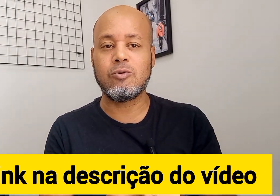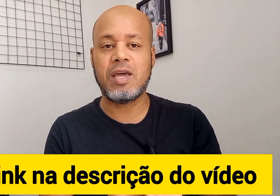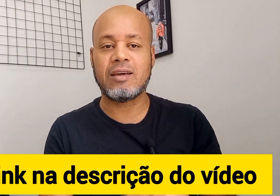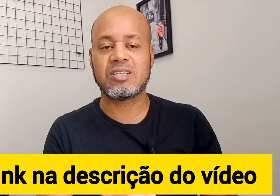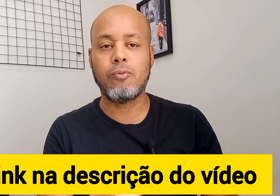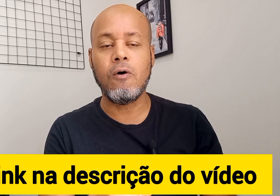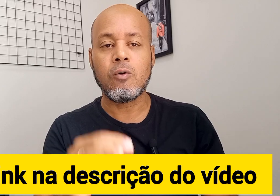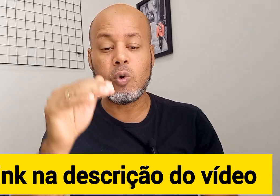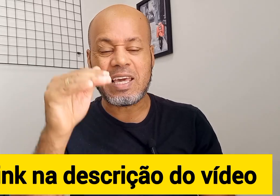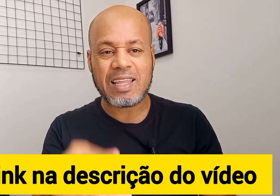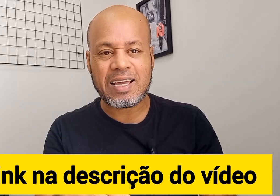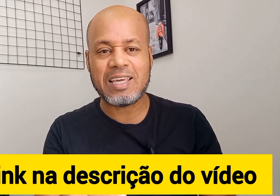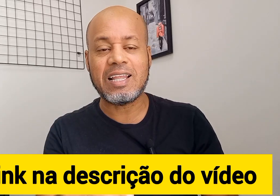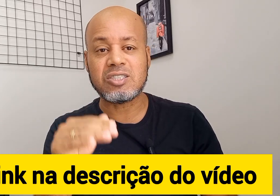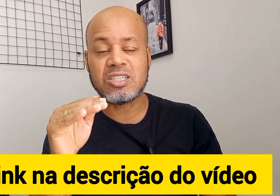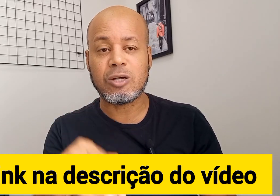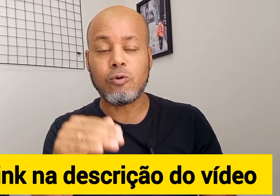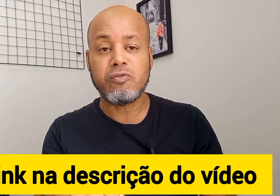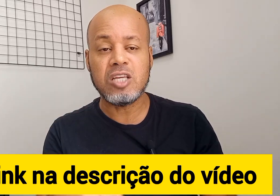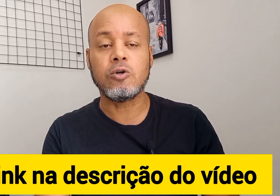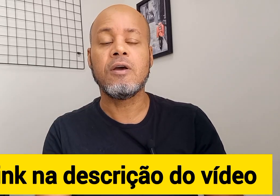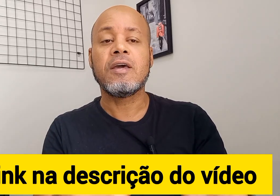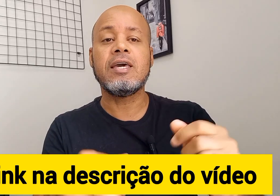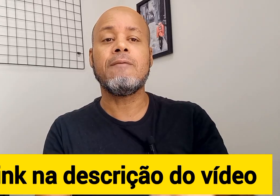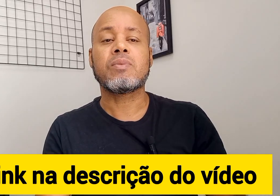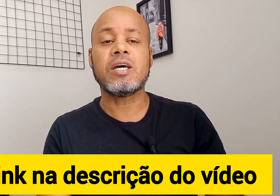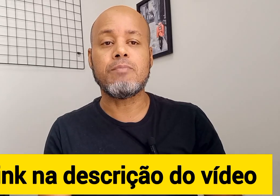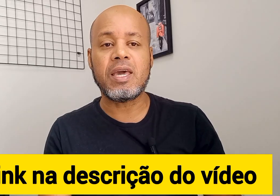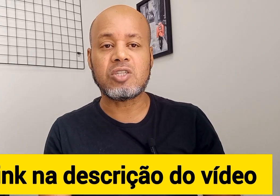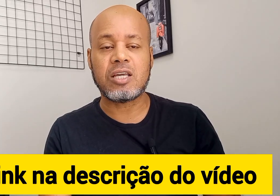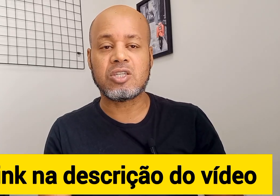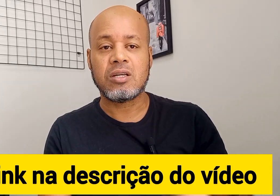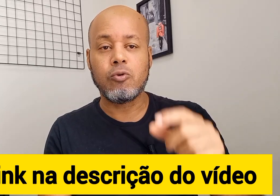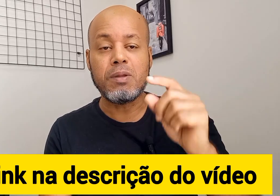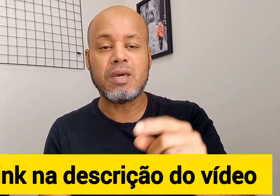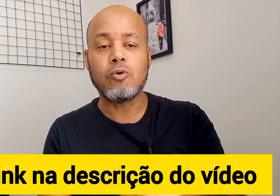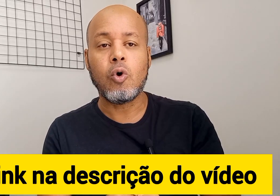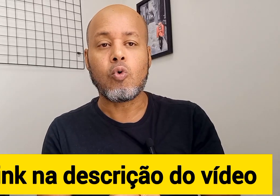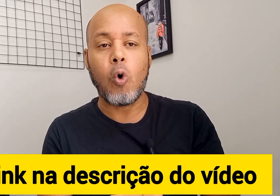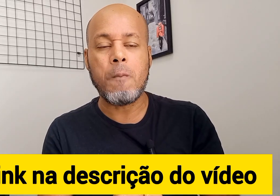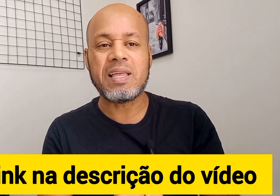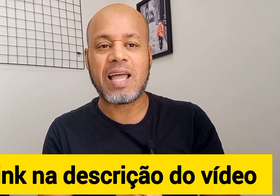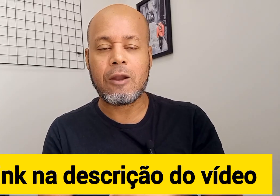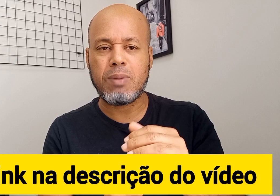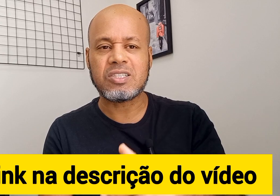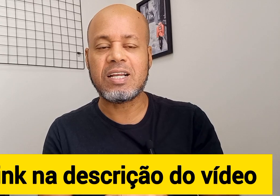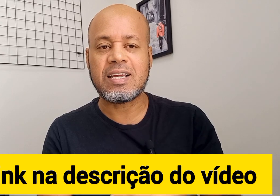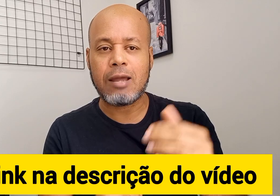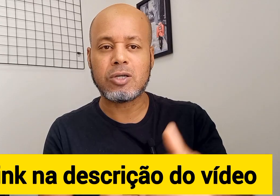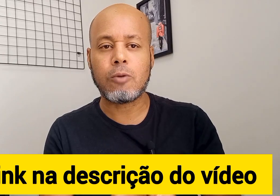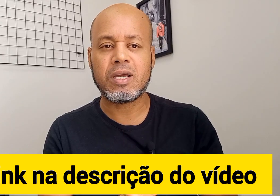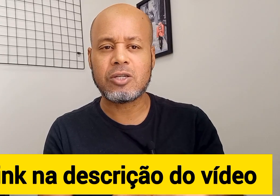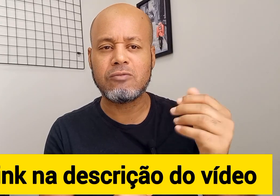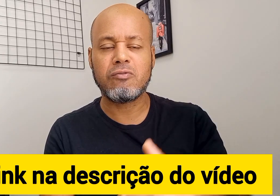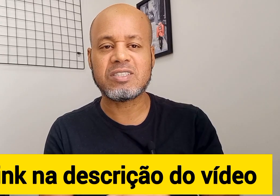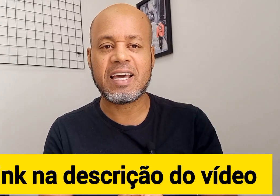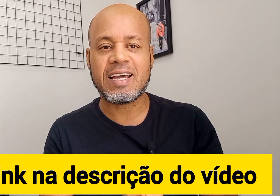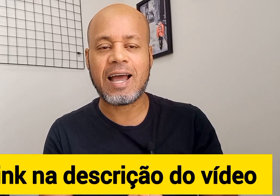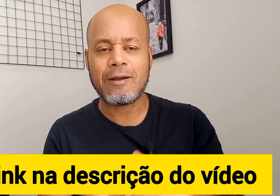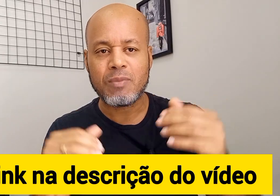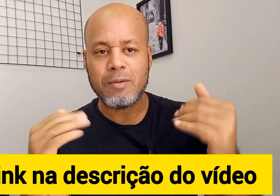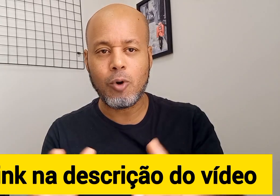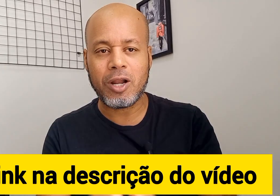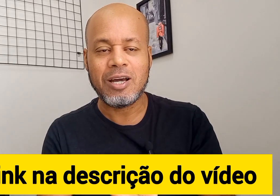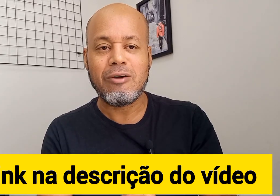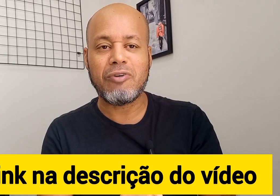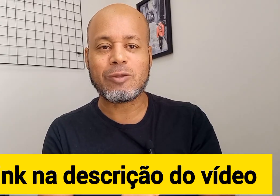R$ 25,00, tá bom? O link está aqui na descrição do vídeo e também, gente, no primeiro comentário. Basta clicar e baixar o aplicativo e fazer a